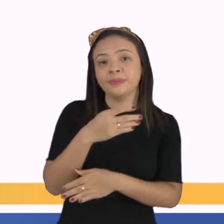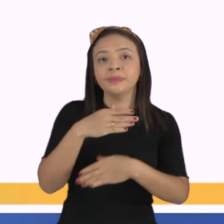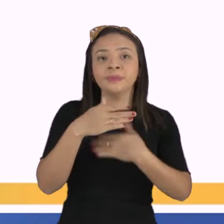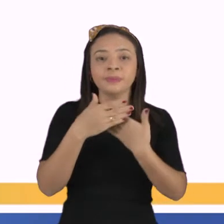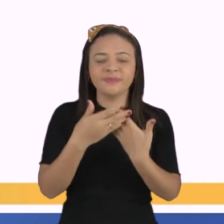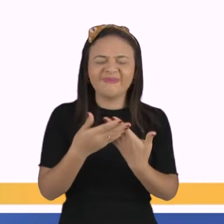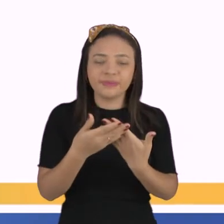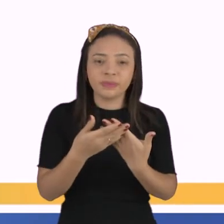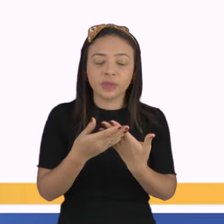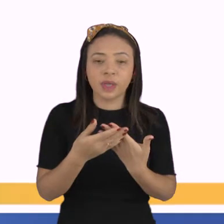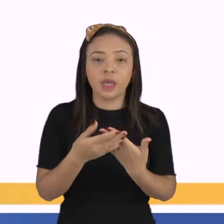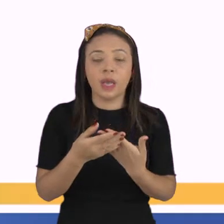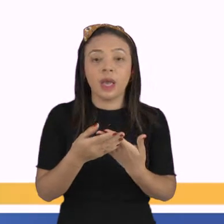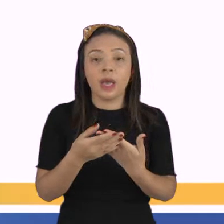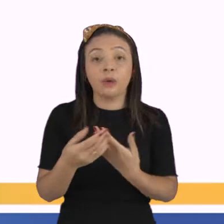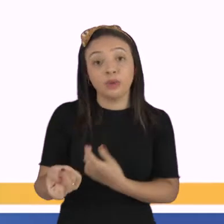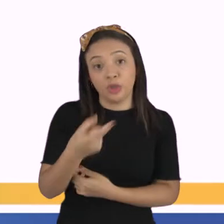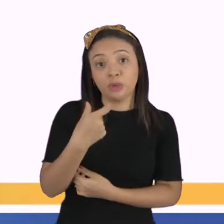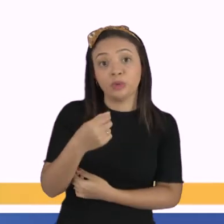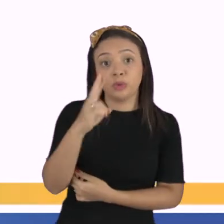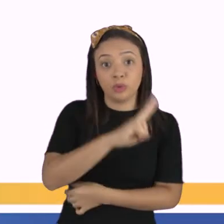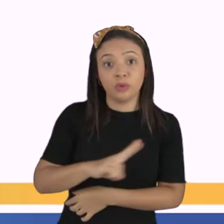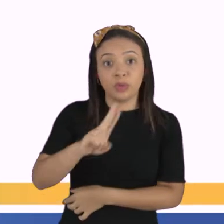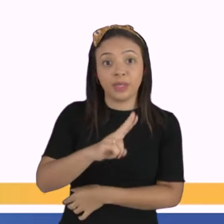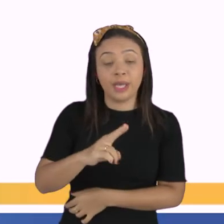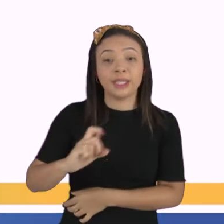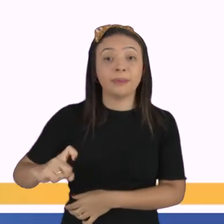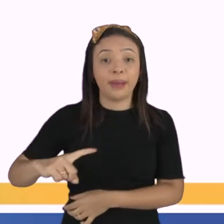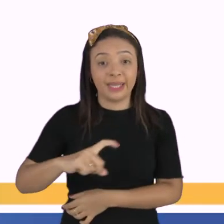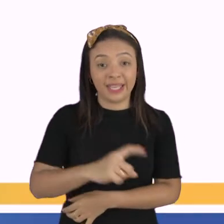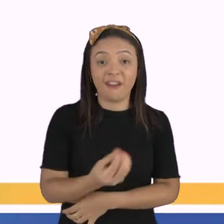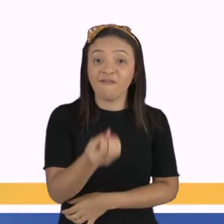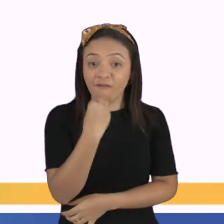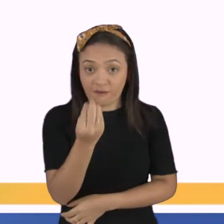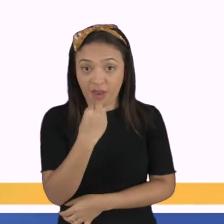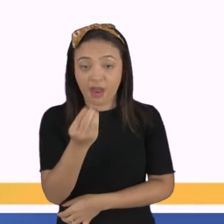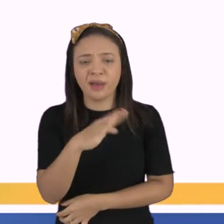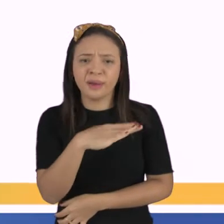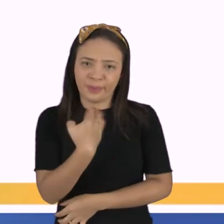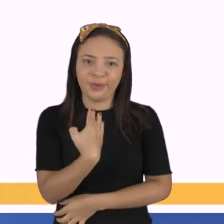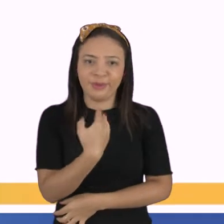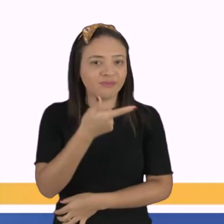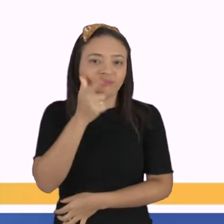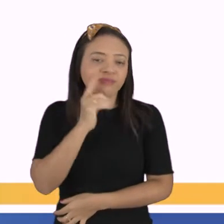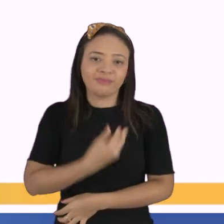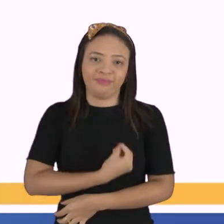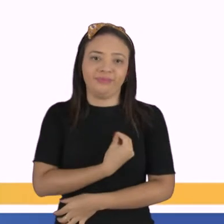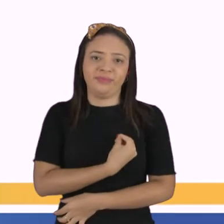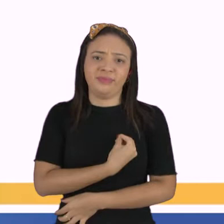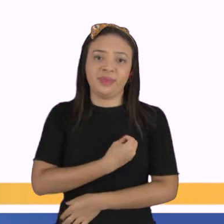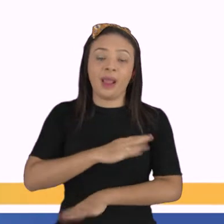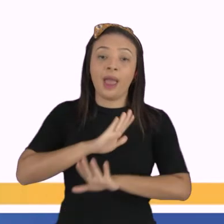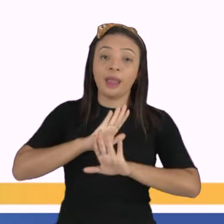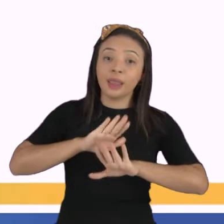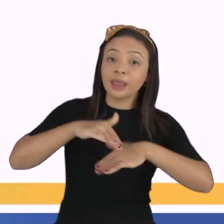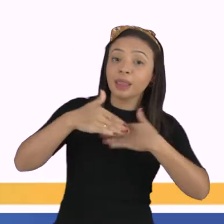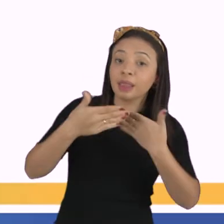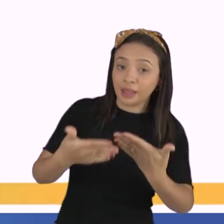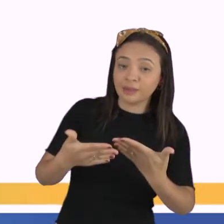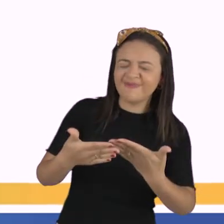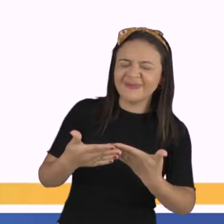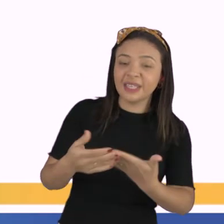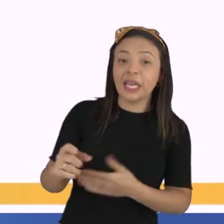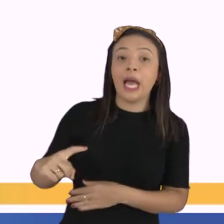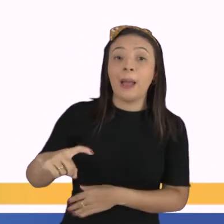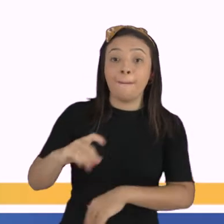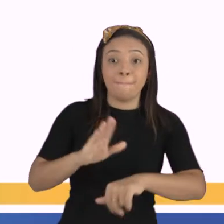Na administração desses antibióticos, as bactérias que eram menos resistentes, elas morriam, não sobreviviam. E assim, as bactérias